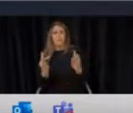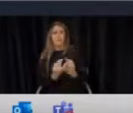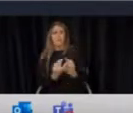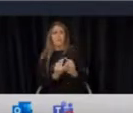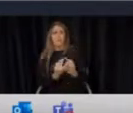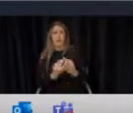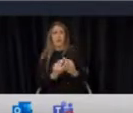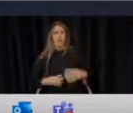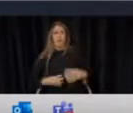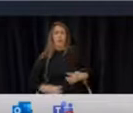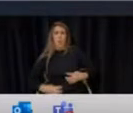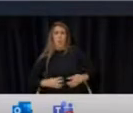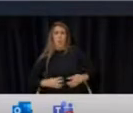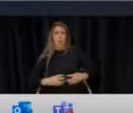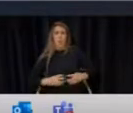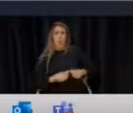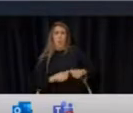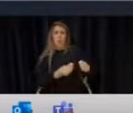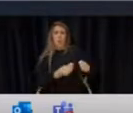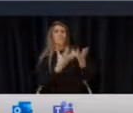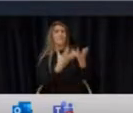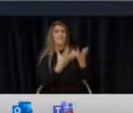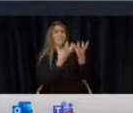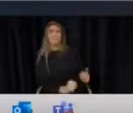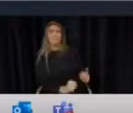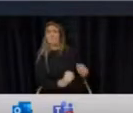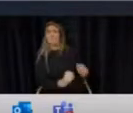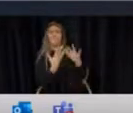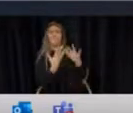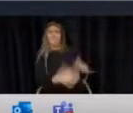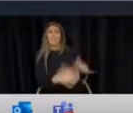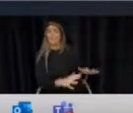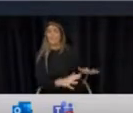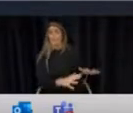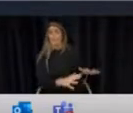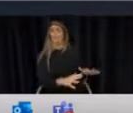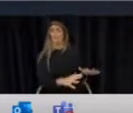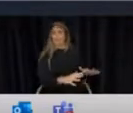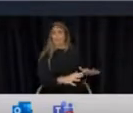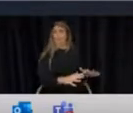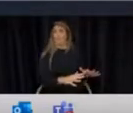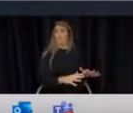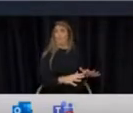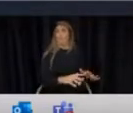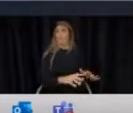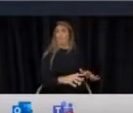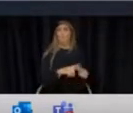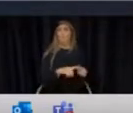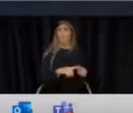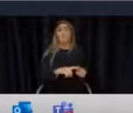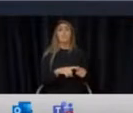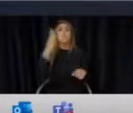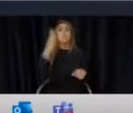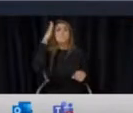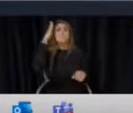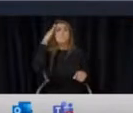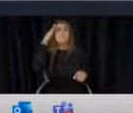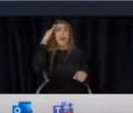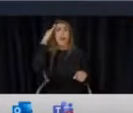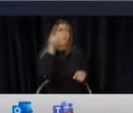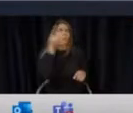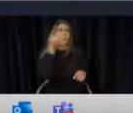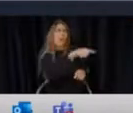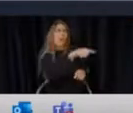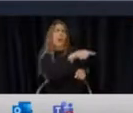principal motivo pelo qual elas não aceitam doar é por não saberem da vontade do seu parente em vida, diferente